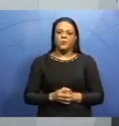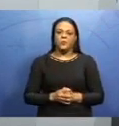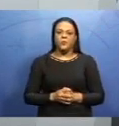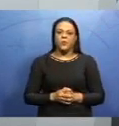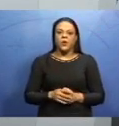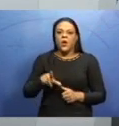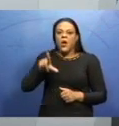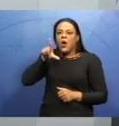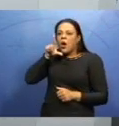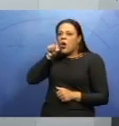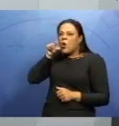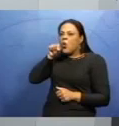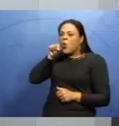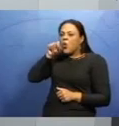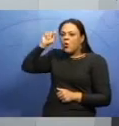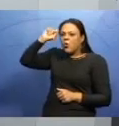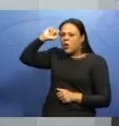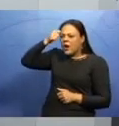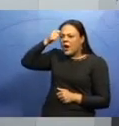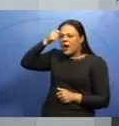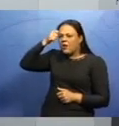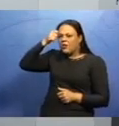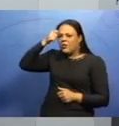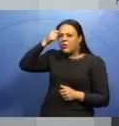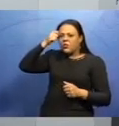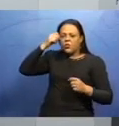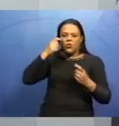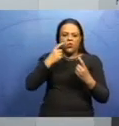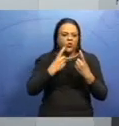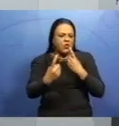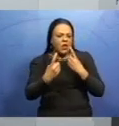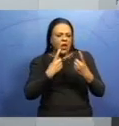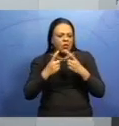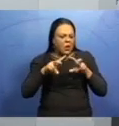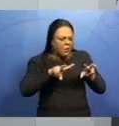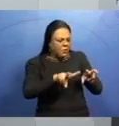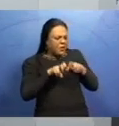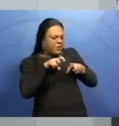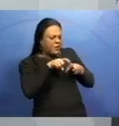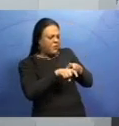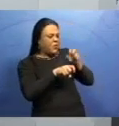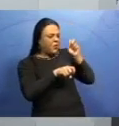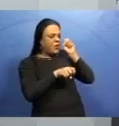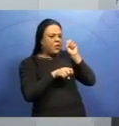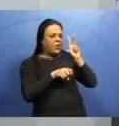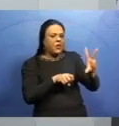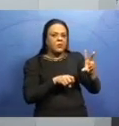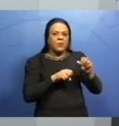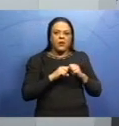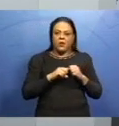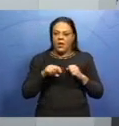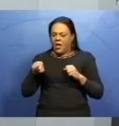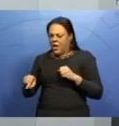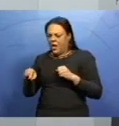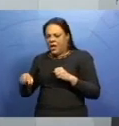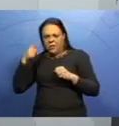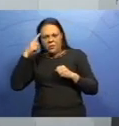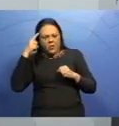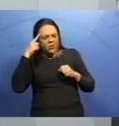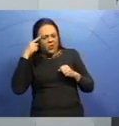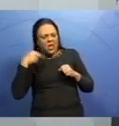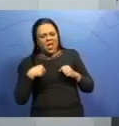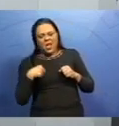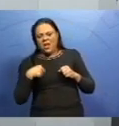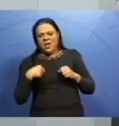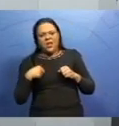O corvo, durante o diálogo, percebeu que a raposa era esperta. Decidiu, então, deixar a maldade